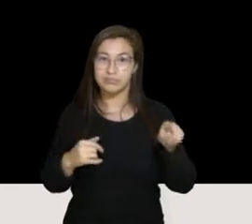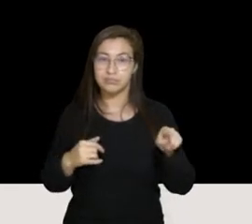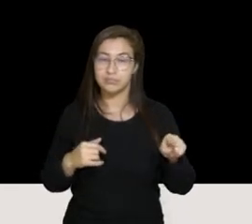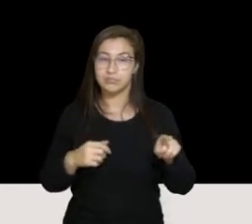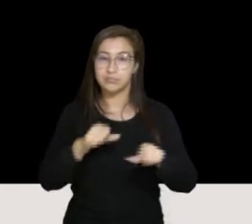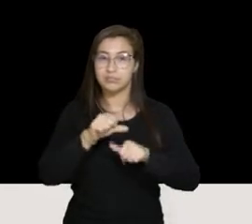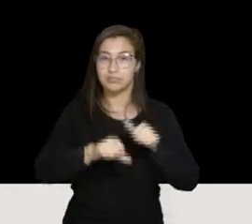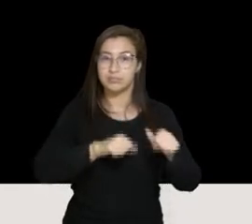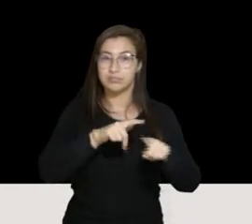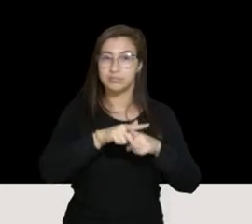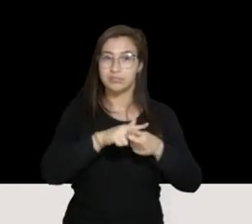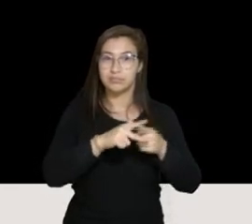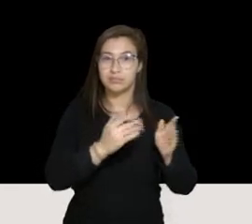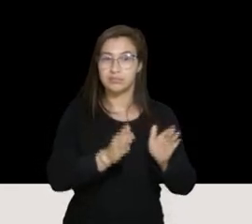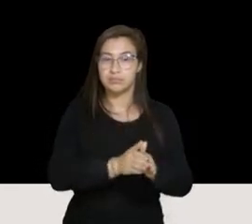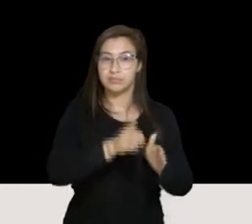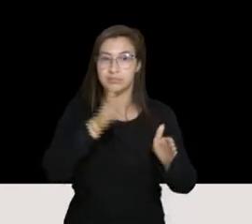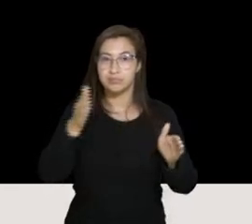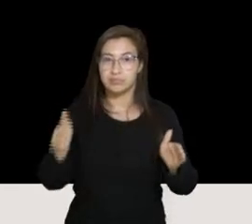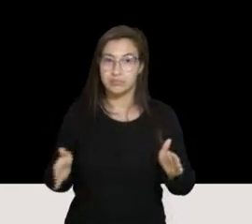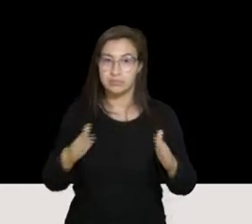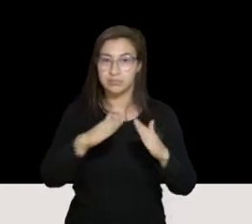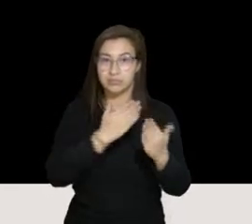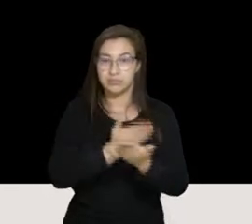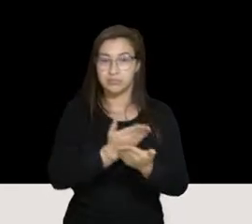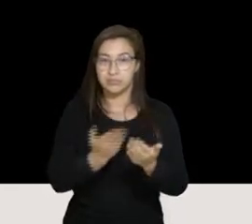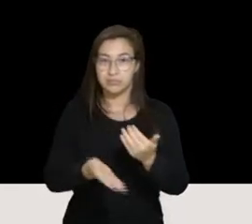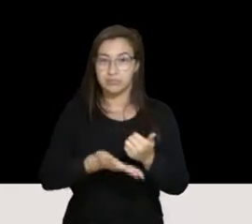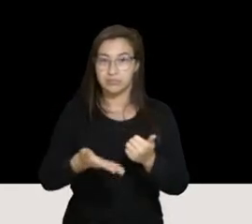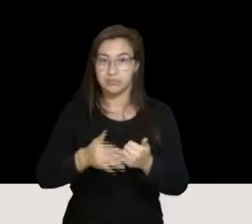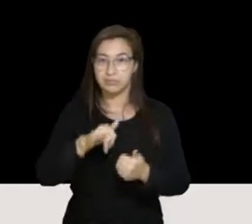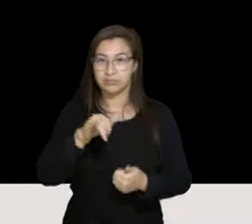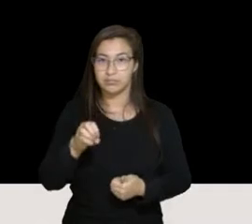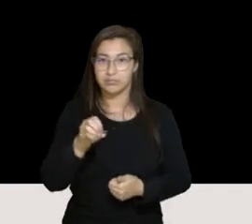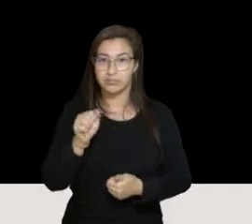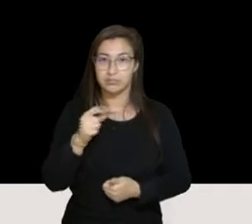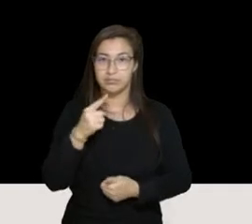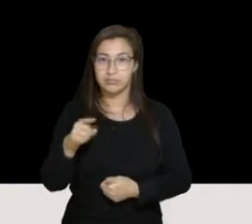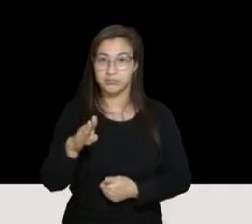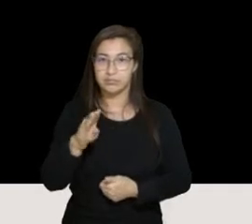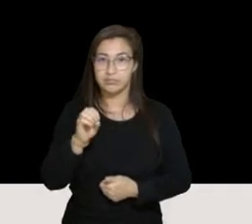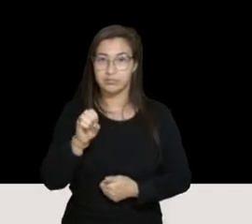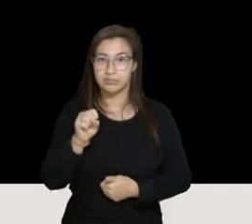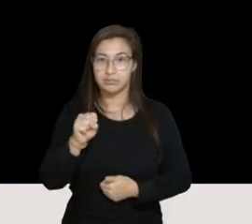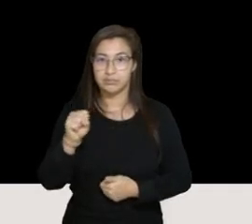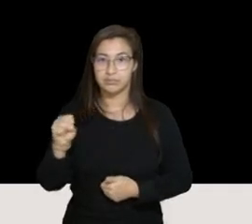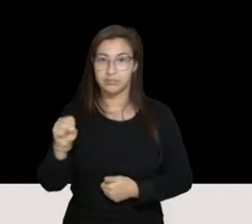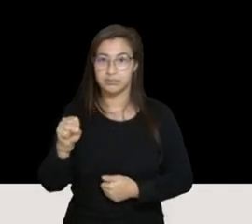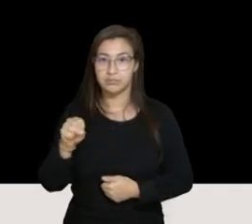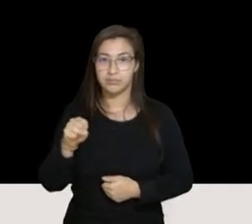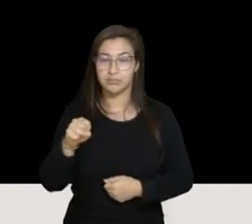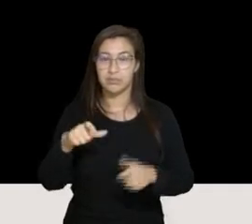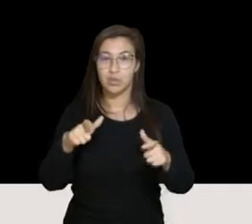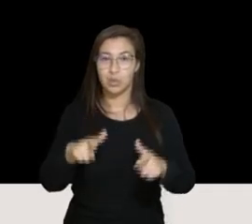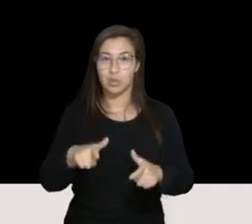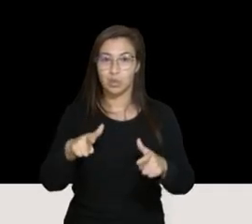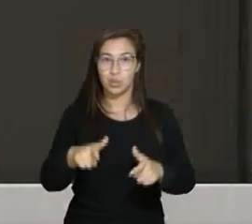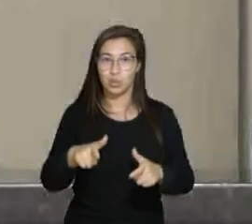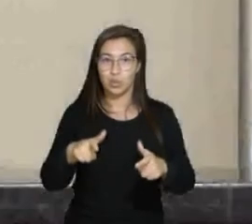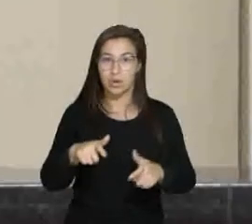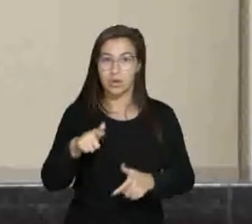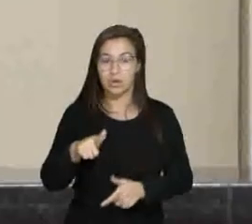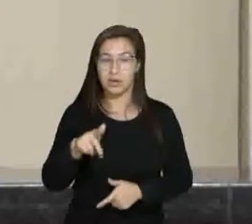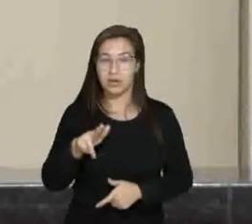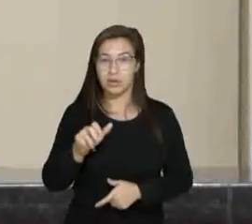da reforma e ampliação da Escola de Educação Básica João Bosco localizada no município de Guabiruba